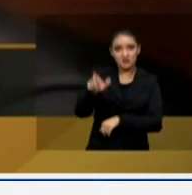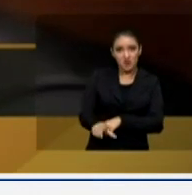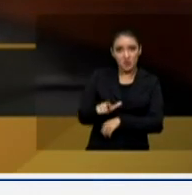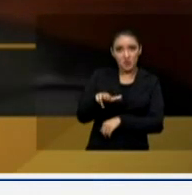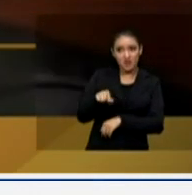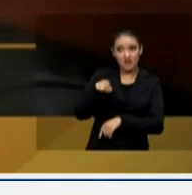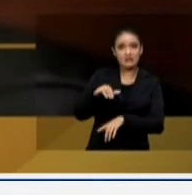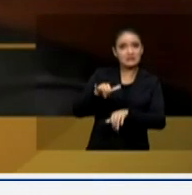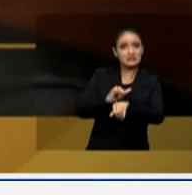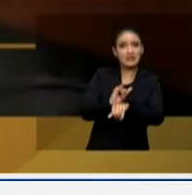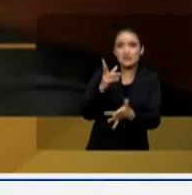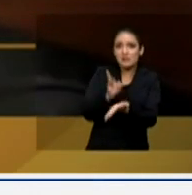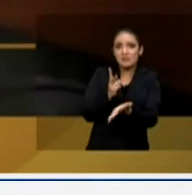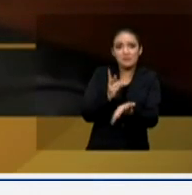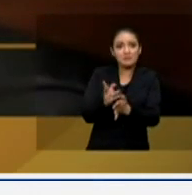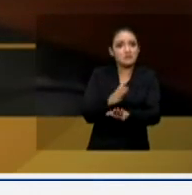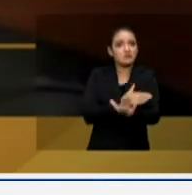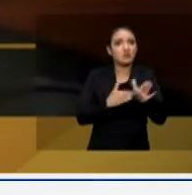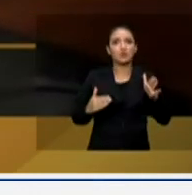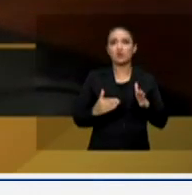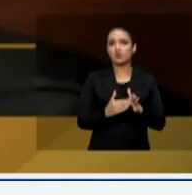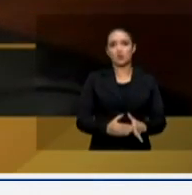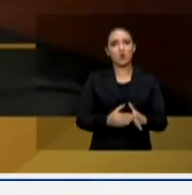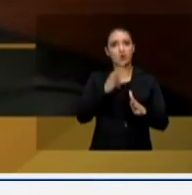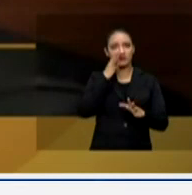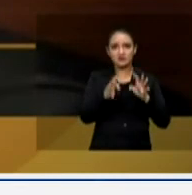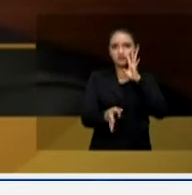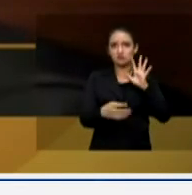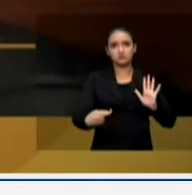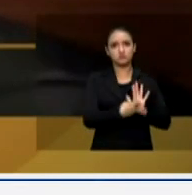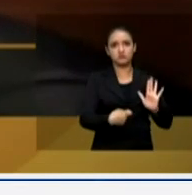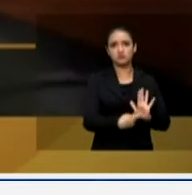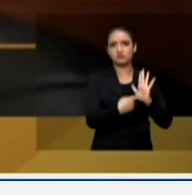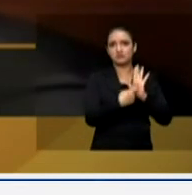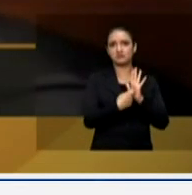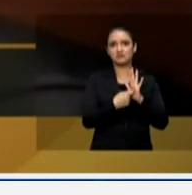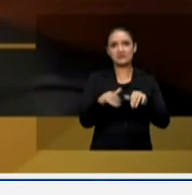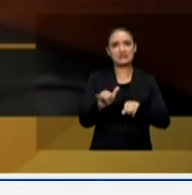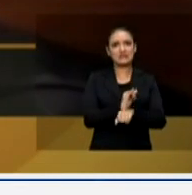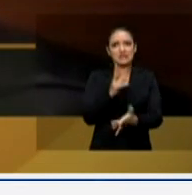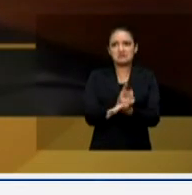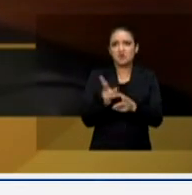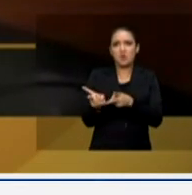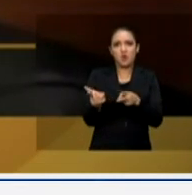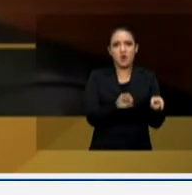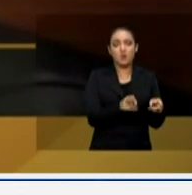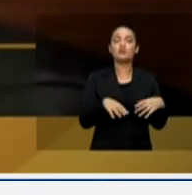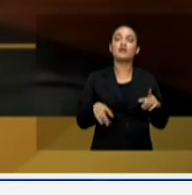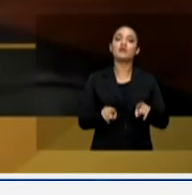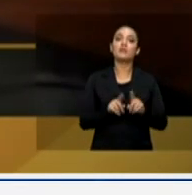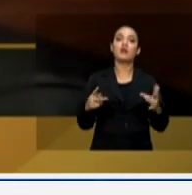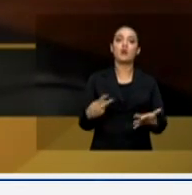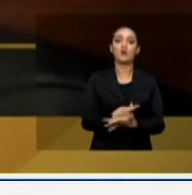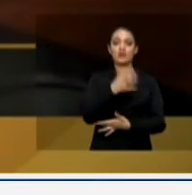desfecho possível. Superada essa questão, naturalmente que o tribunal precisa verificar se